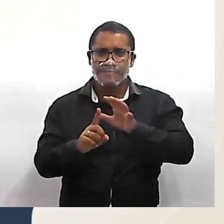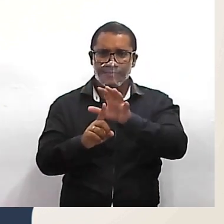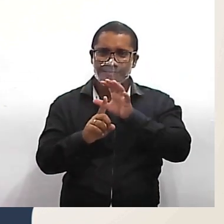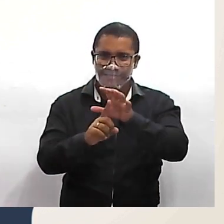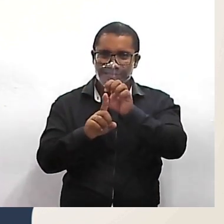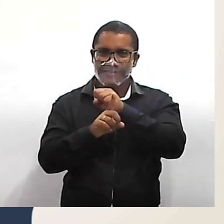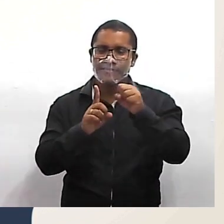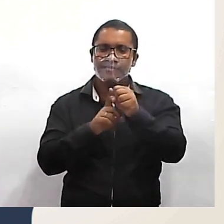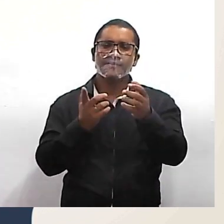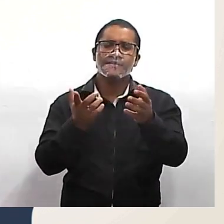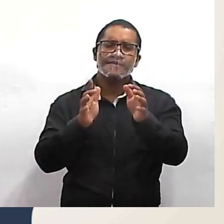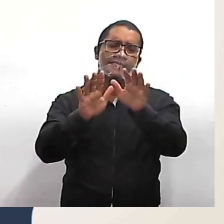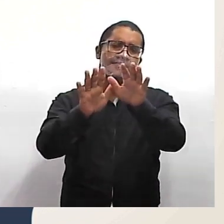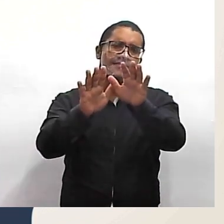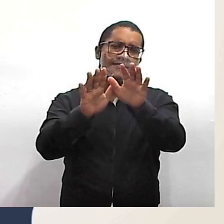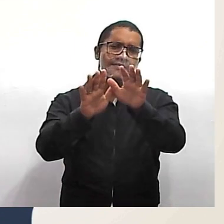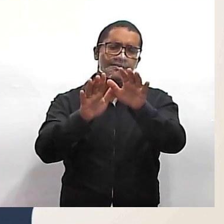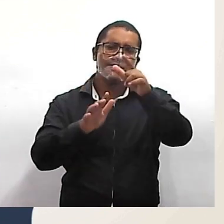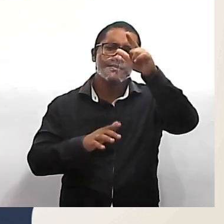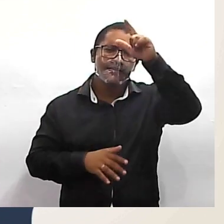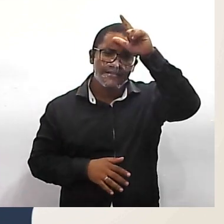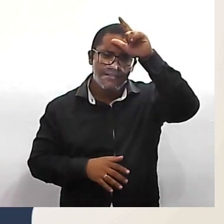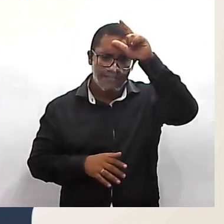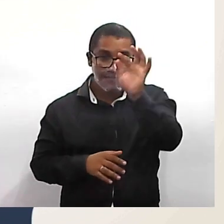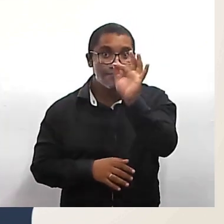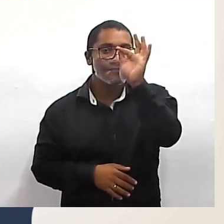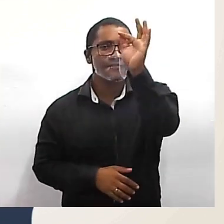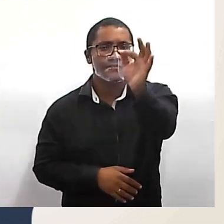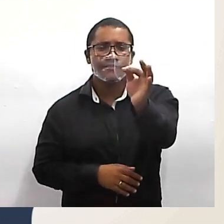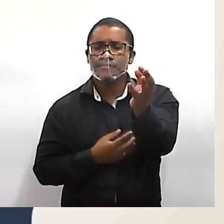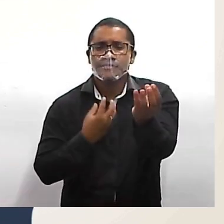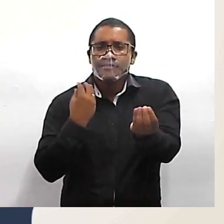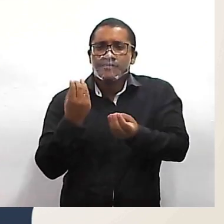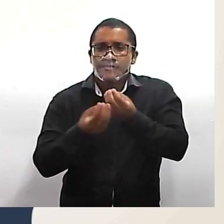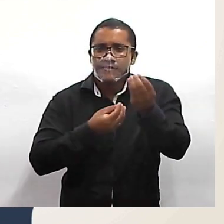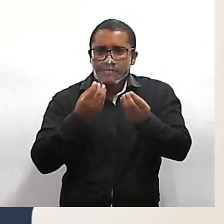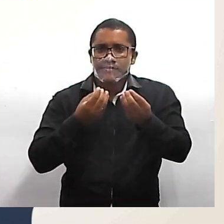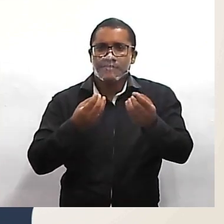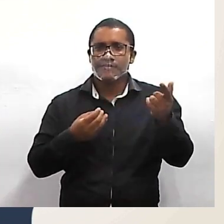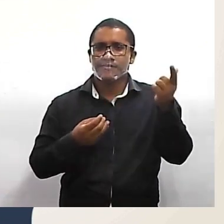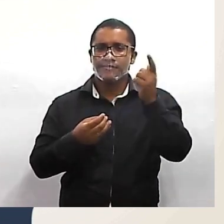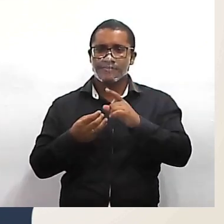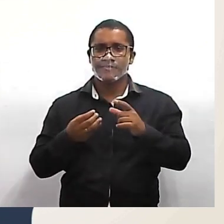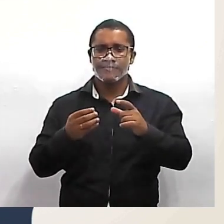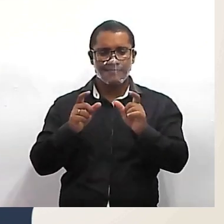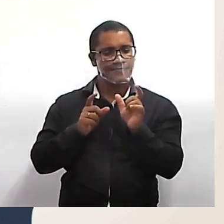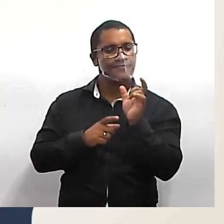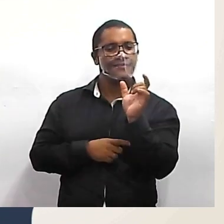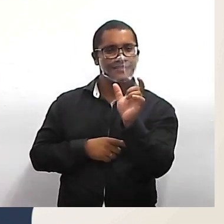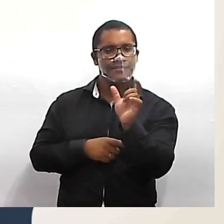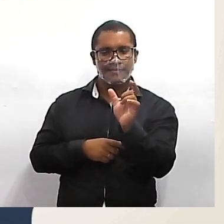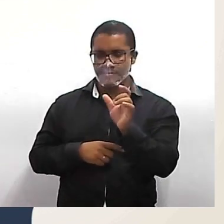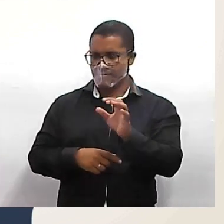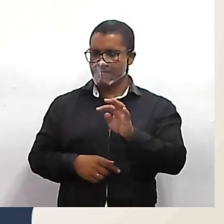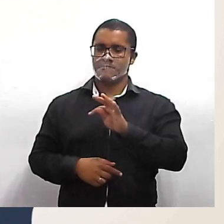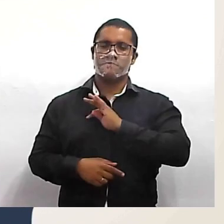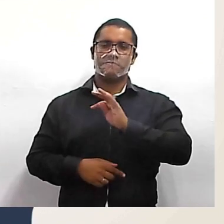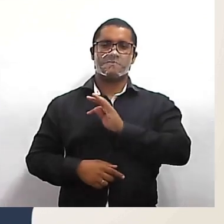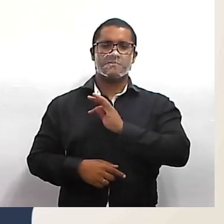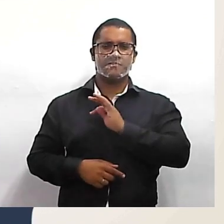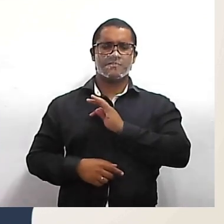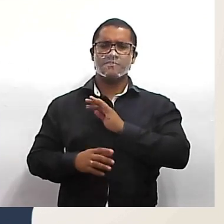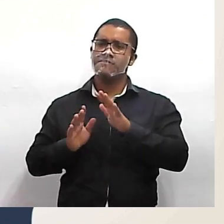social. A liderança para o futuro ganha uma conotação menos técnica e mais